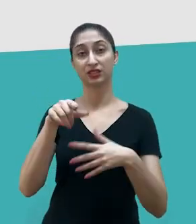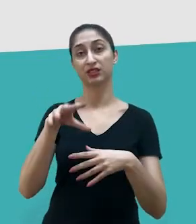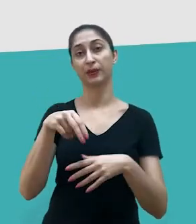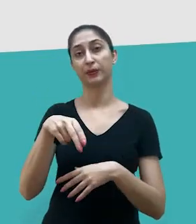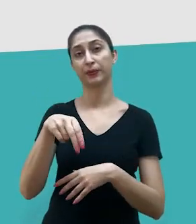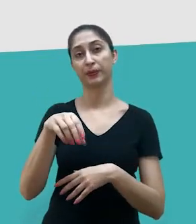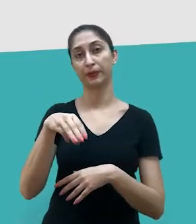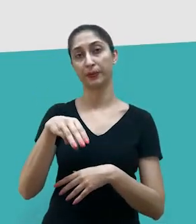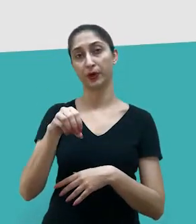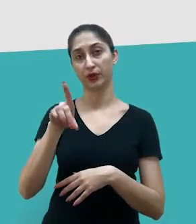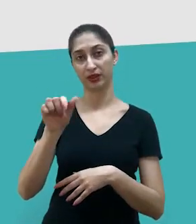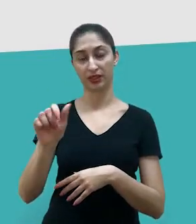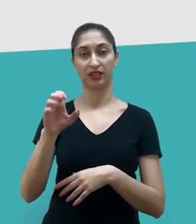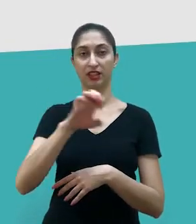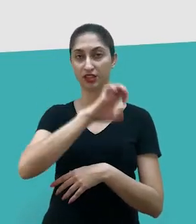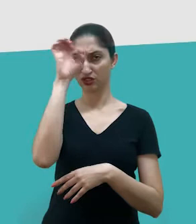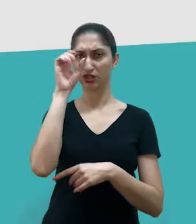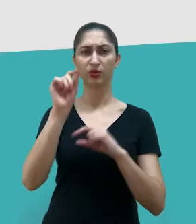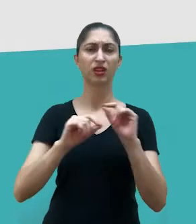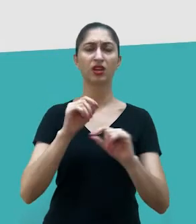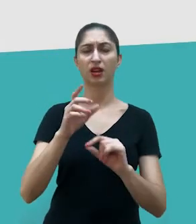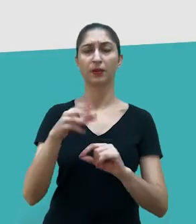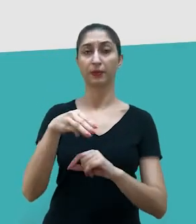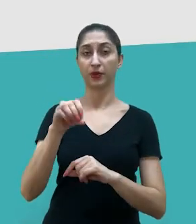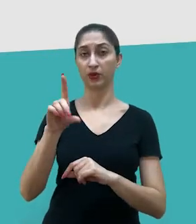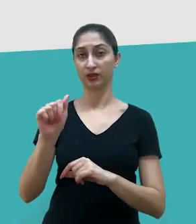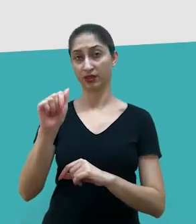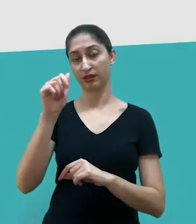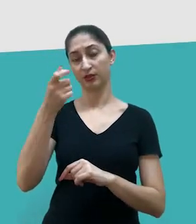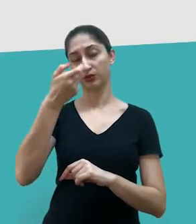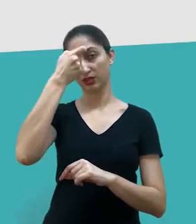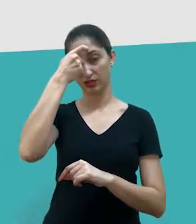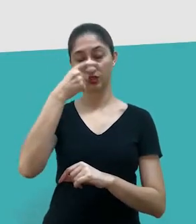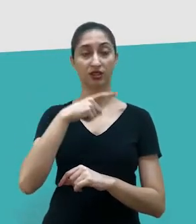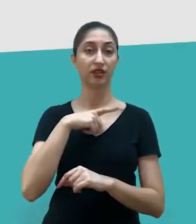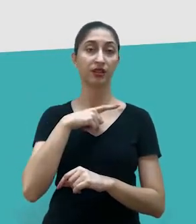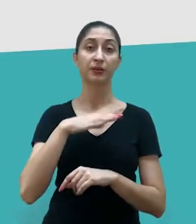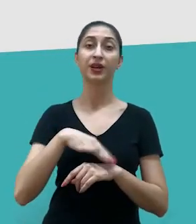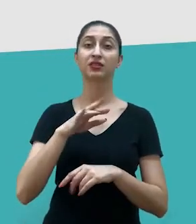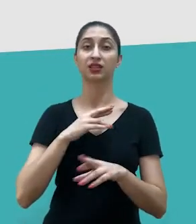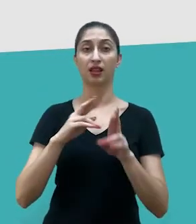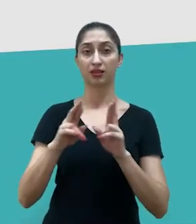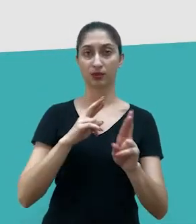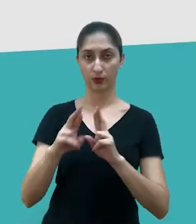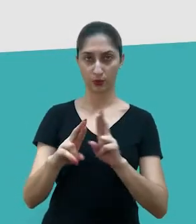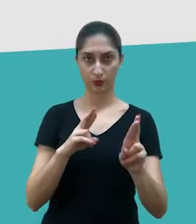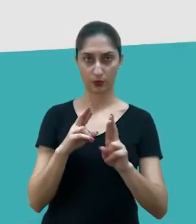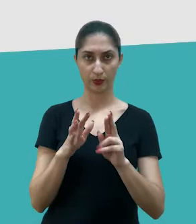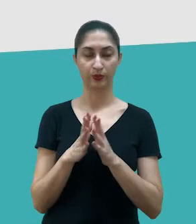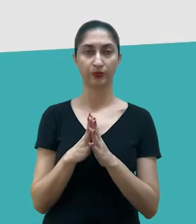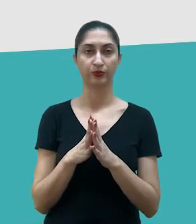por fim, o que seria a moda consciente? A moda consciente tem muito mais a ver